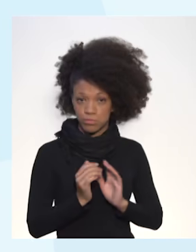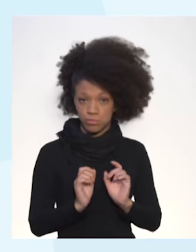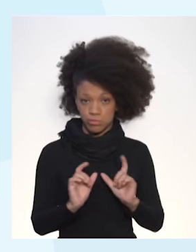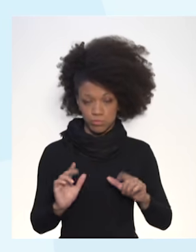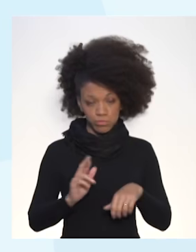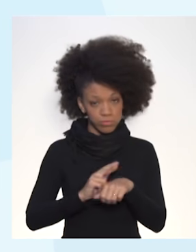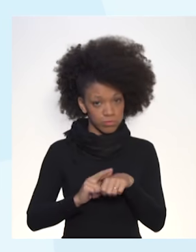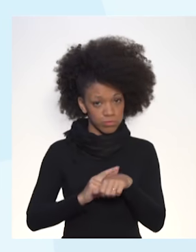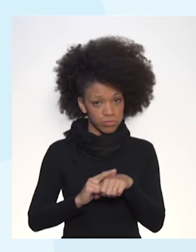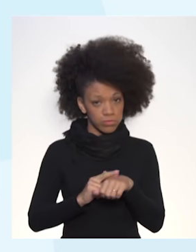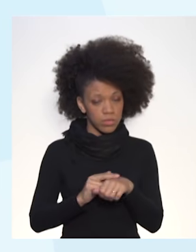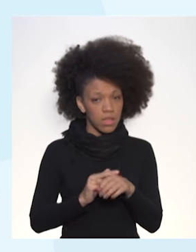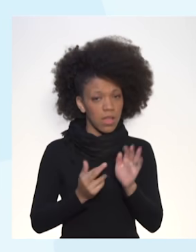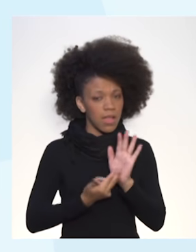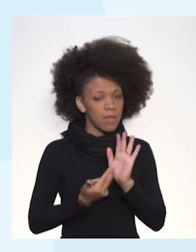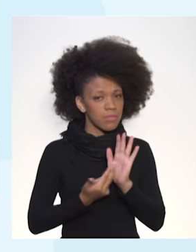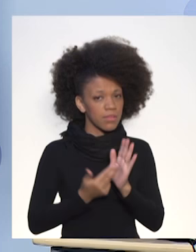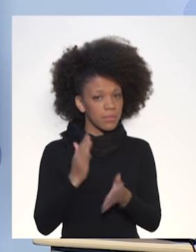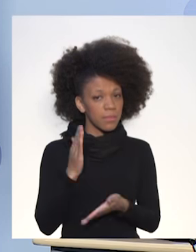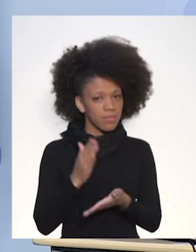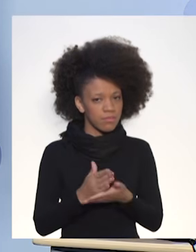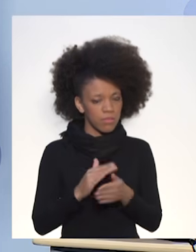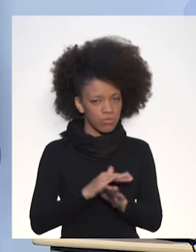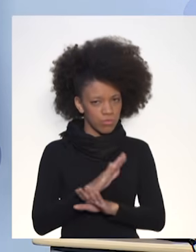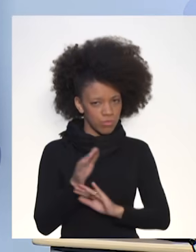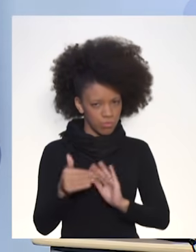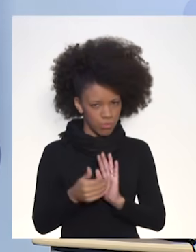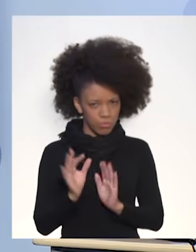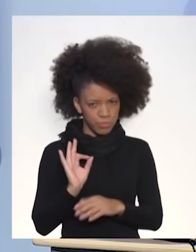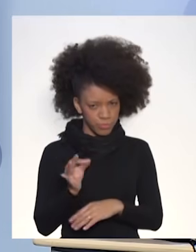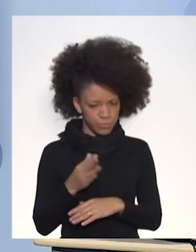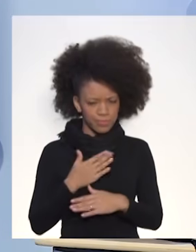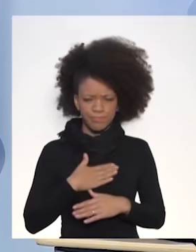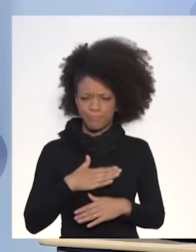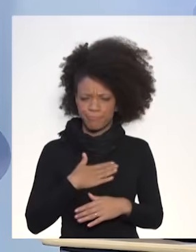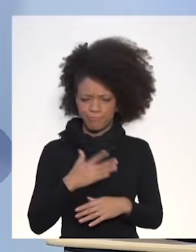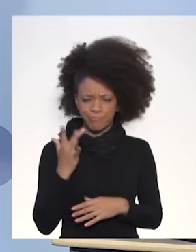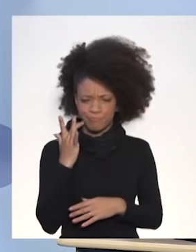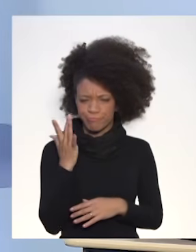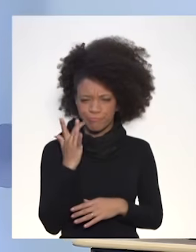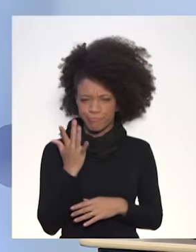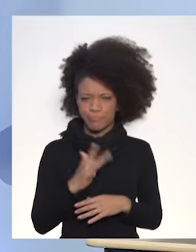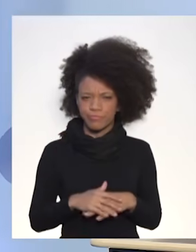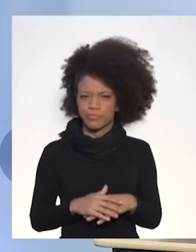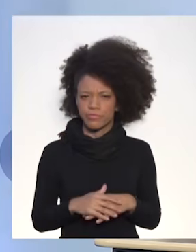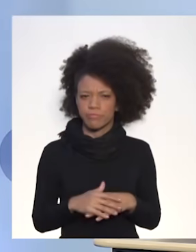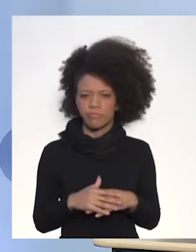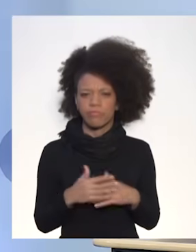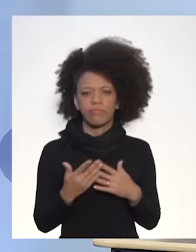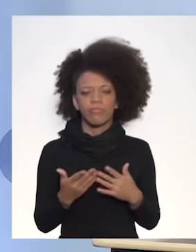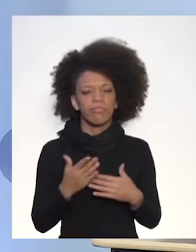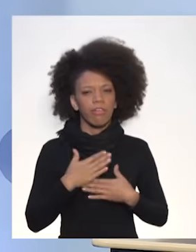representam metade do todo, né? Muito tranquilo, muito fácil, muito